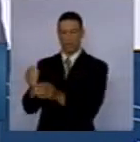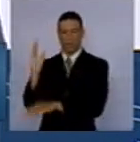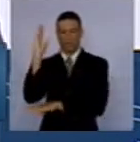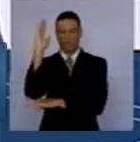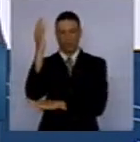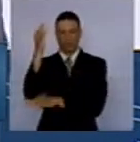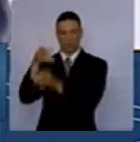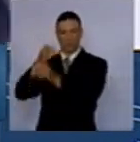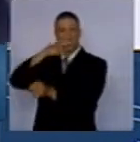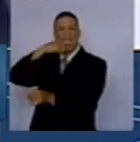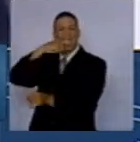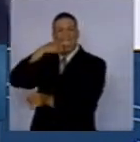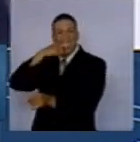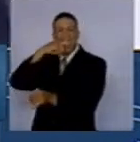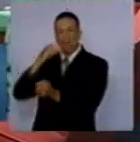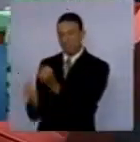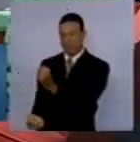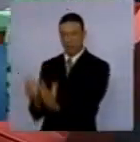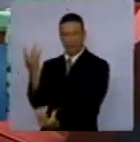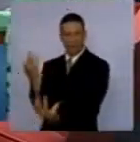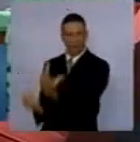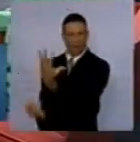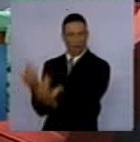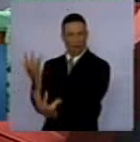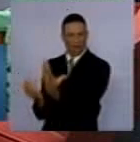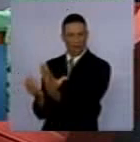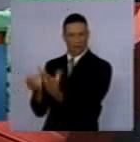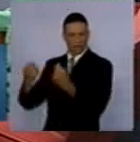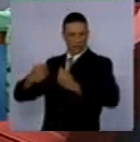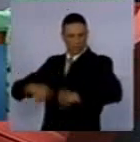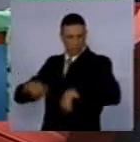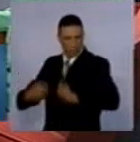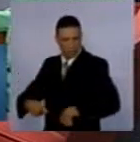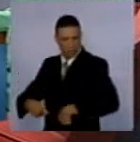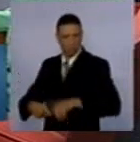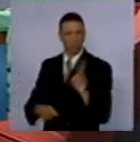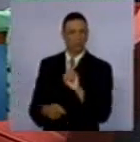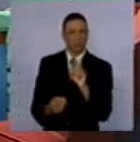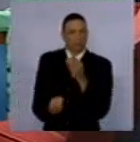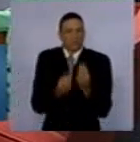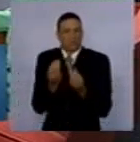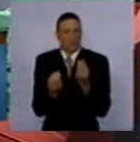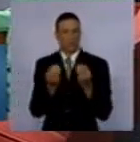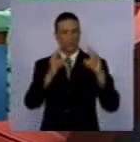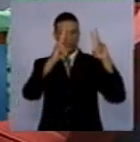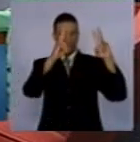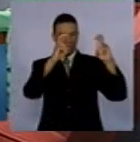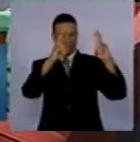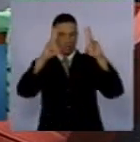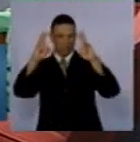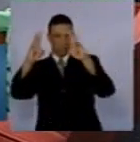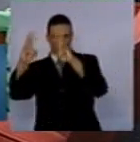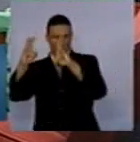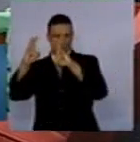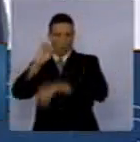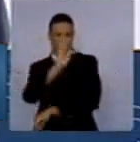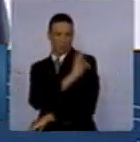da possibilidade ou não de Queimadas Na necessidade ou não Ou vocês são temas pontualmente técnicos